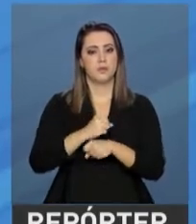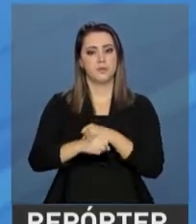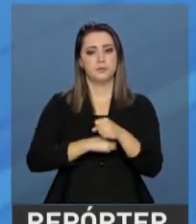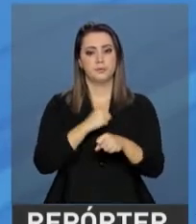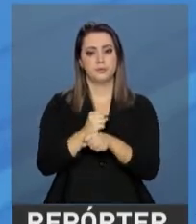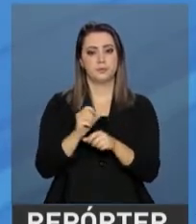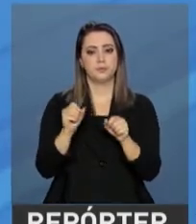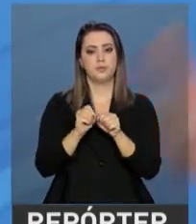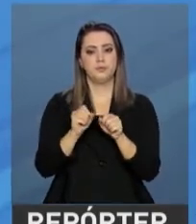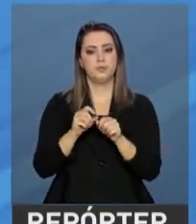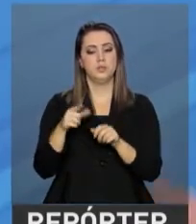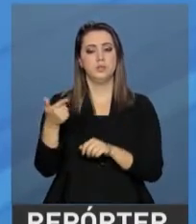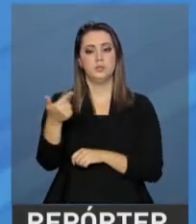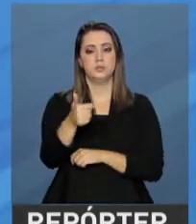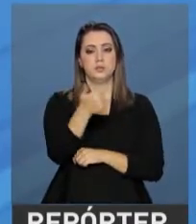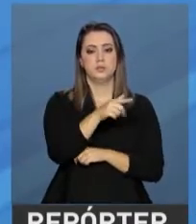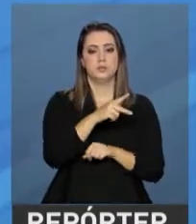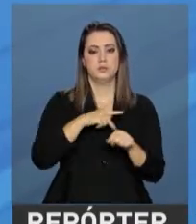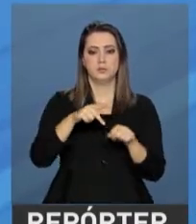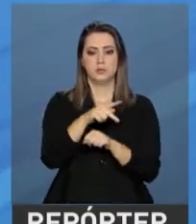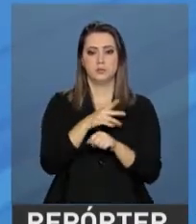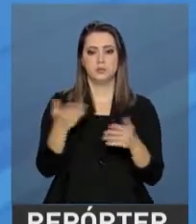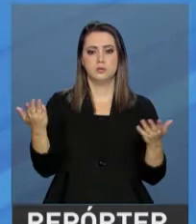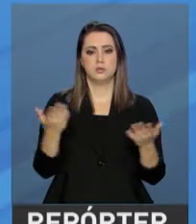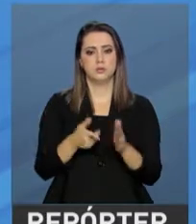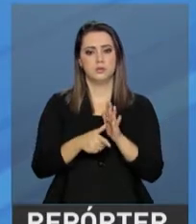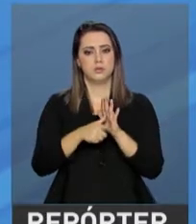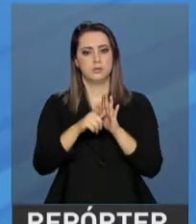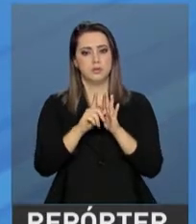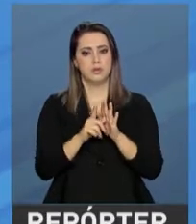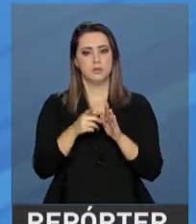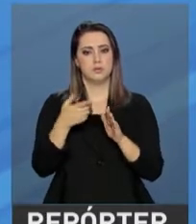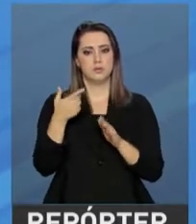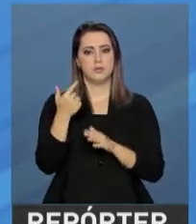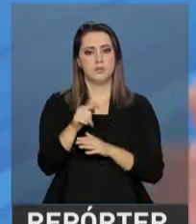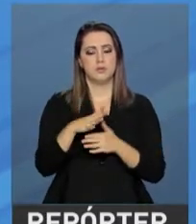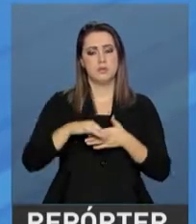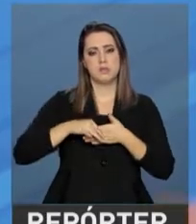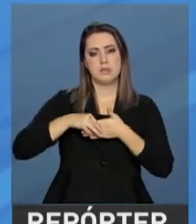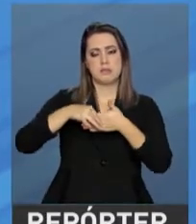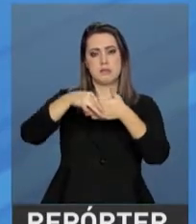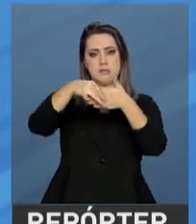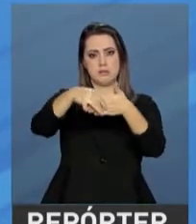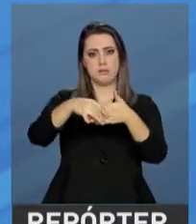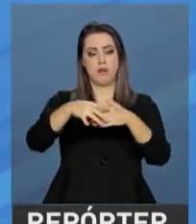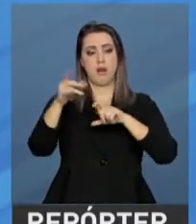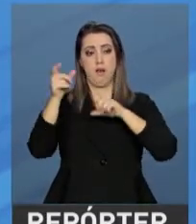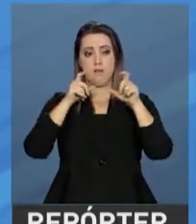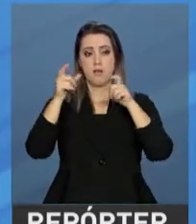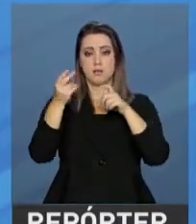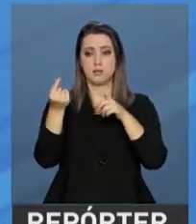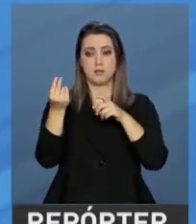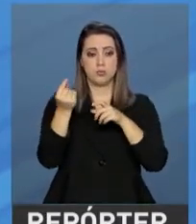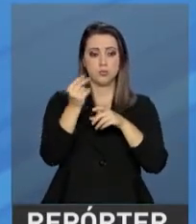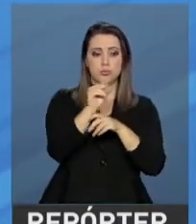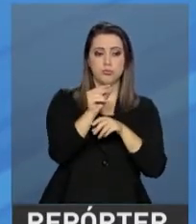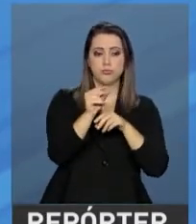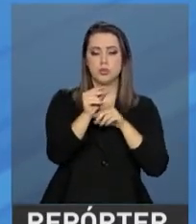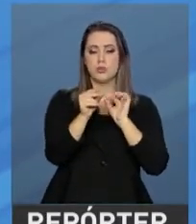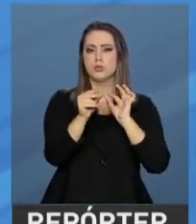fazendo com que outros países que até pouco tempo atrás lideravam a atração dos investimentos de óleo e gás